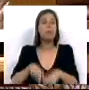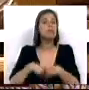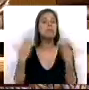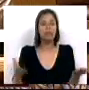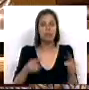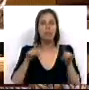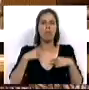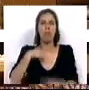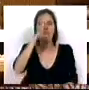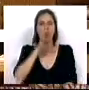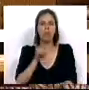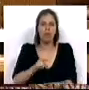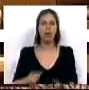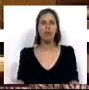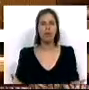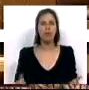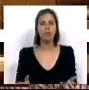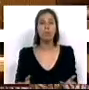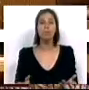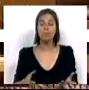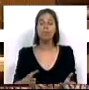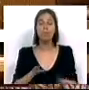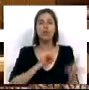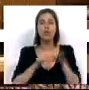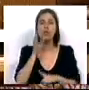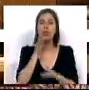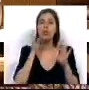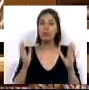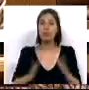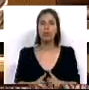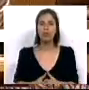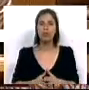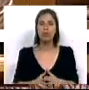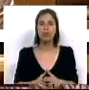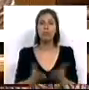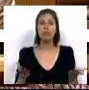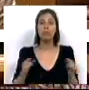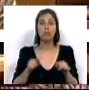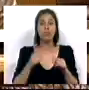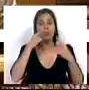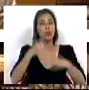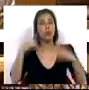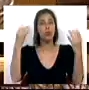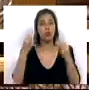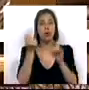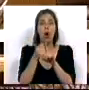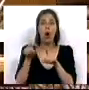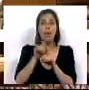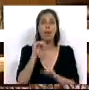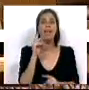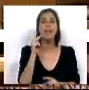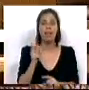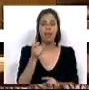seja, do próprio Governo. Ora, senhoras e senhores deputados, assim que foi anunciado o aumento do